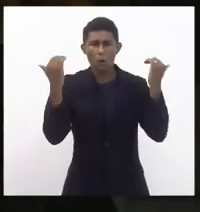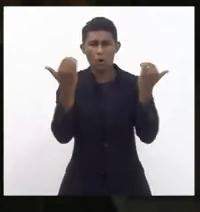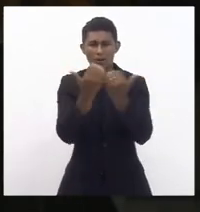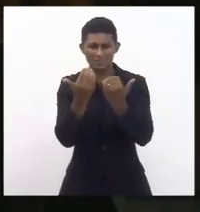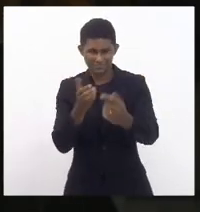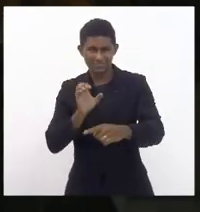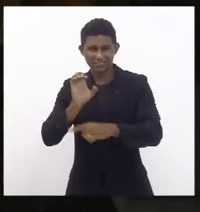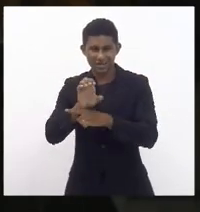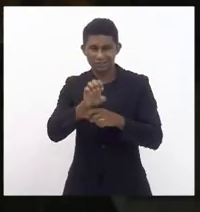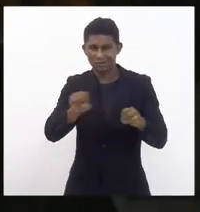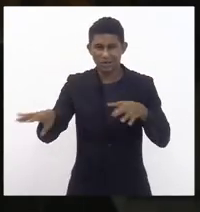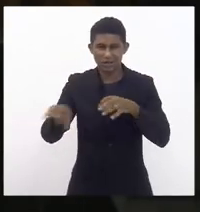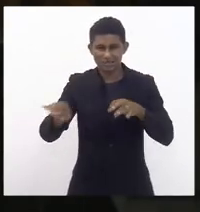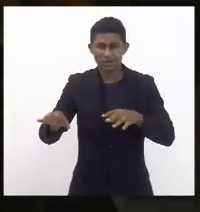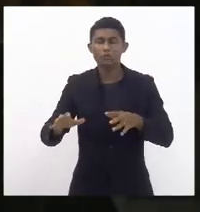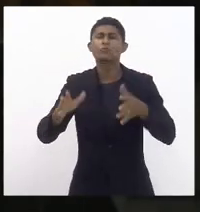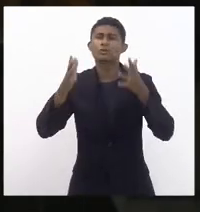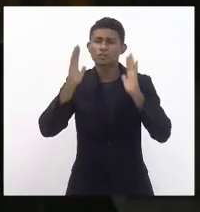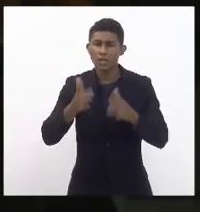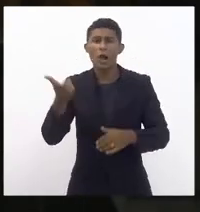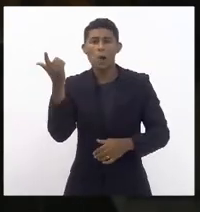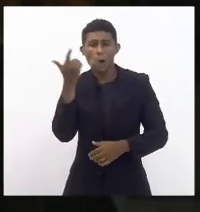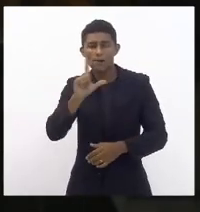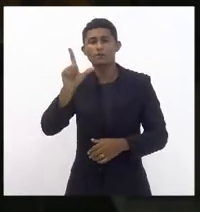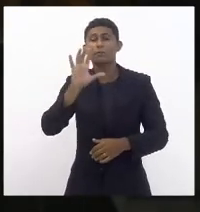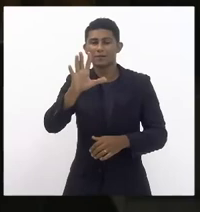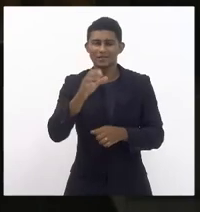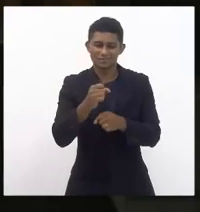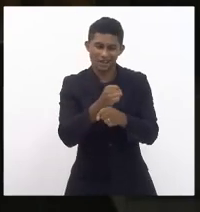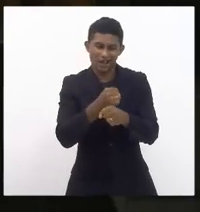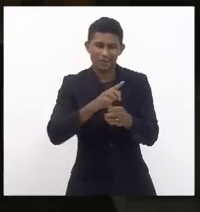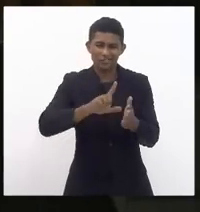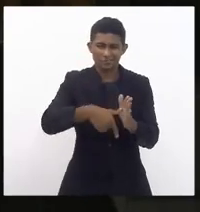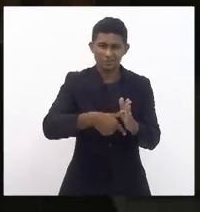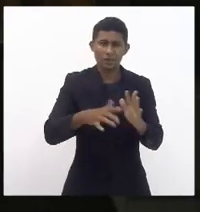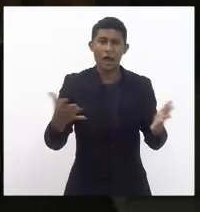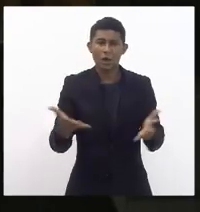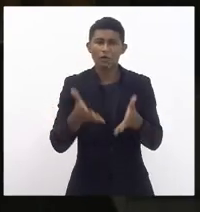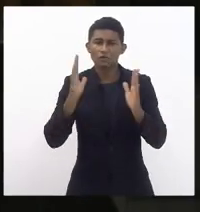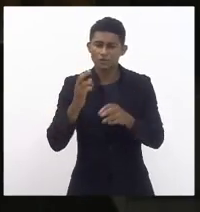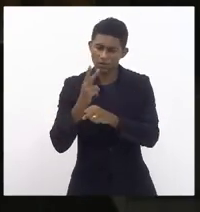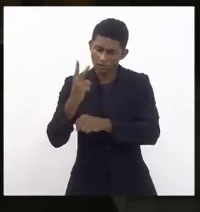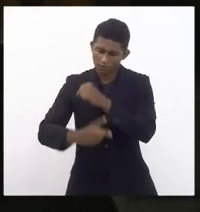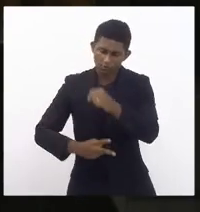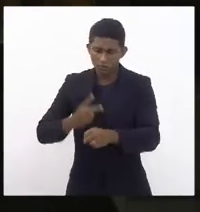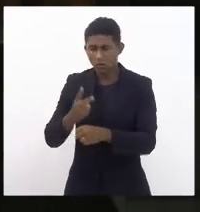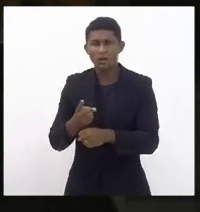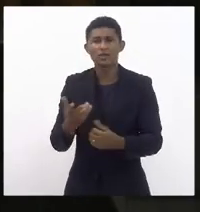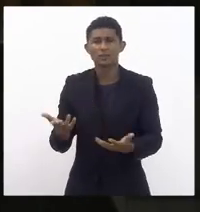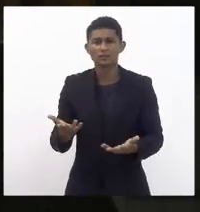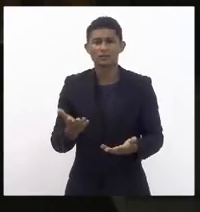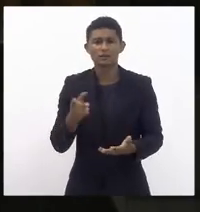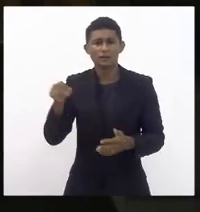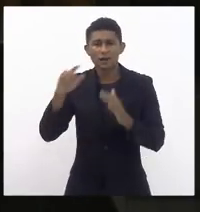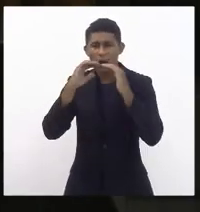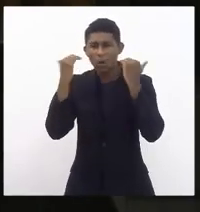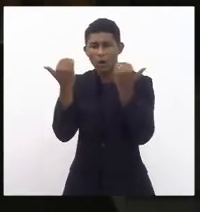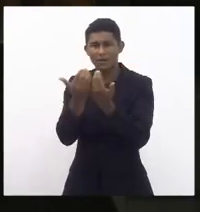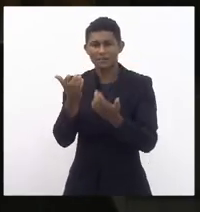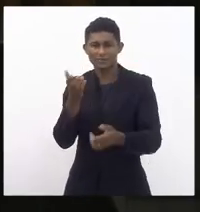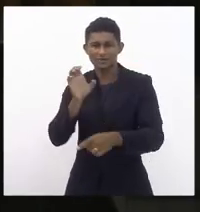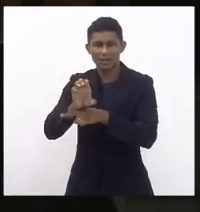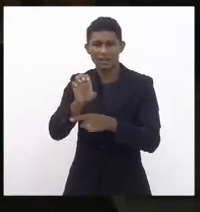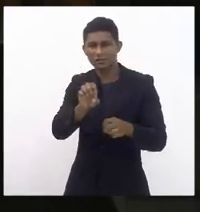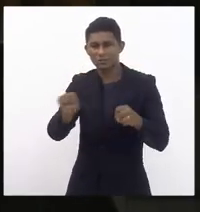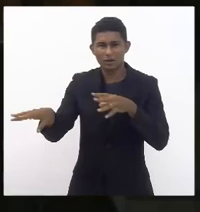Educação conseguimos realizar já com alguns anos de atraso e agora já passam-se mais de dois anos e o resultado e Estadual de Educação